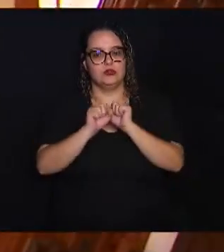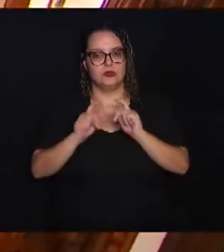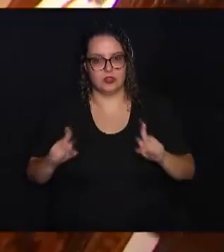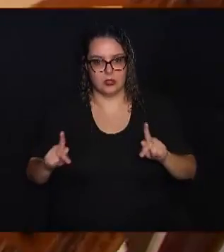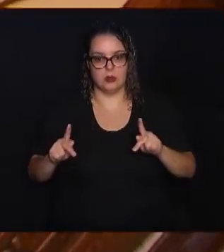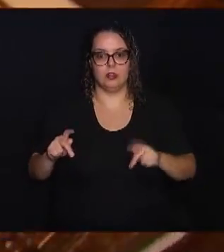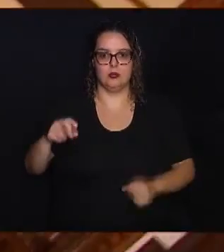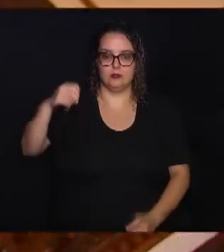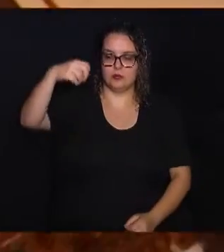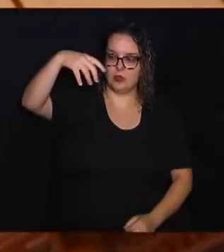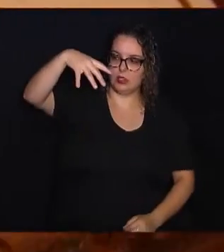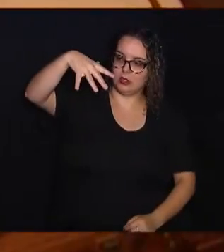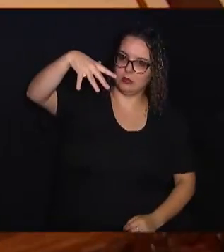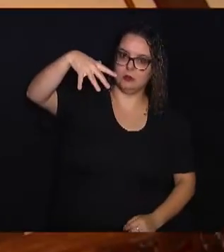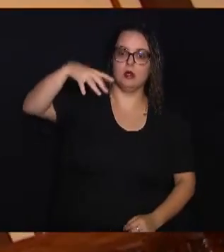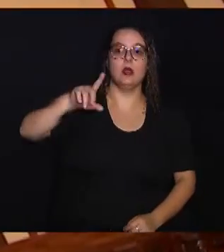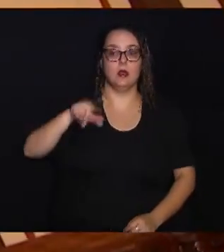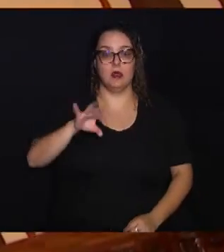são franceses.